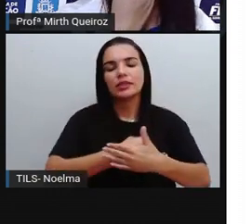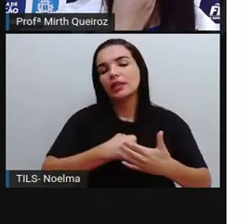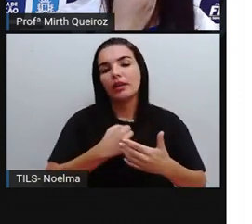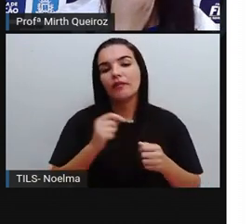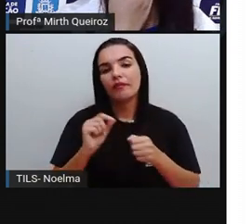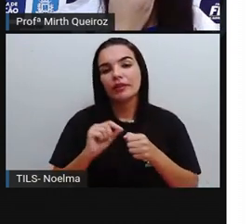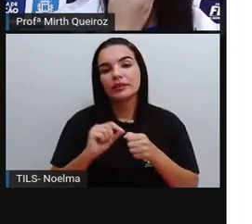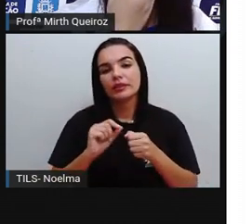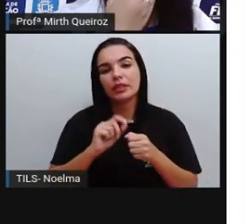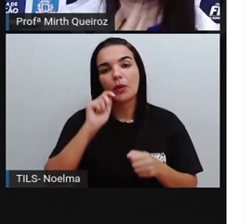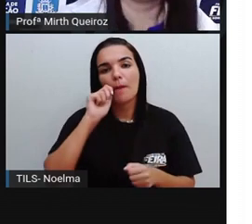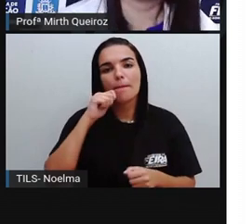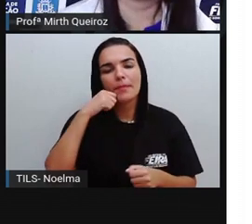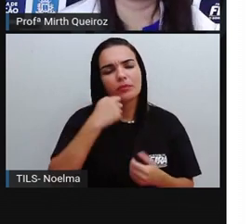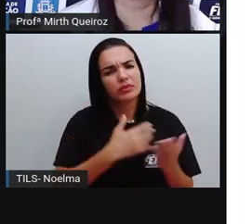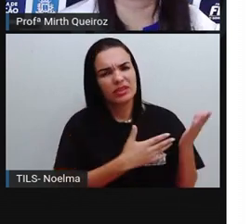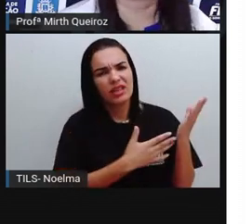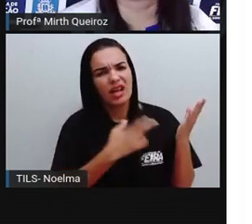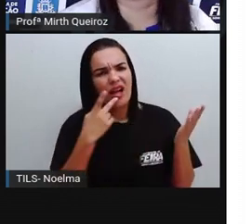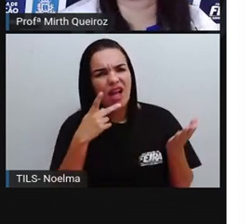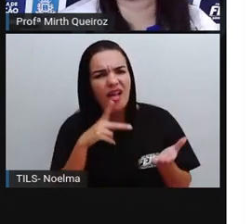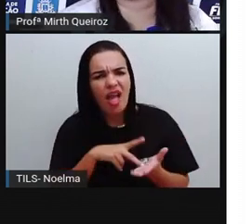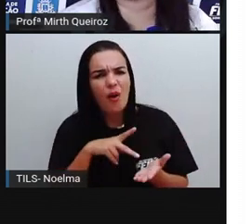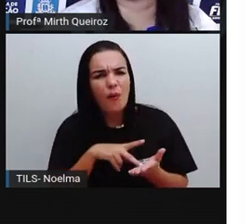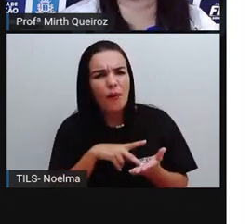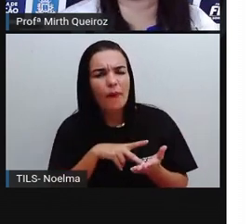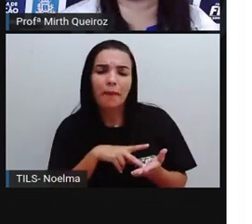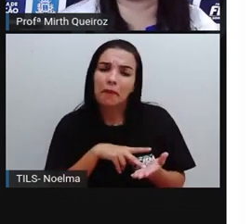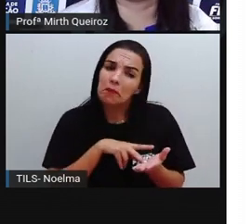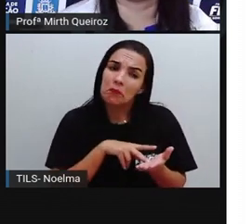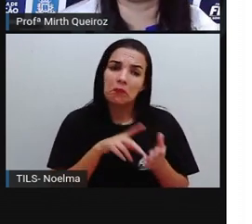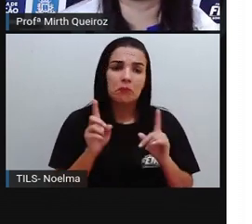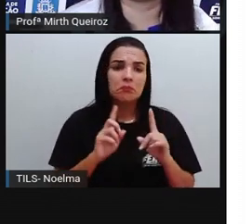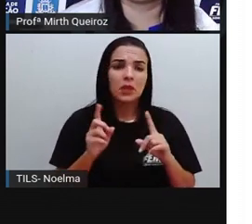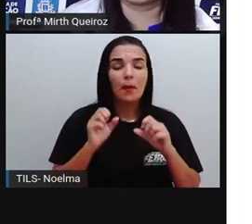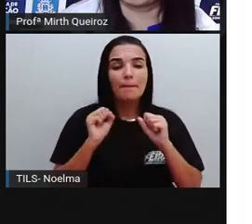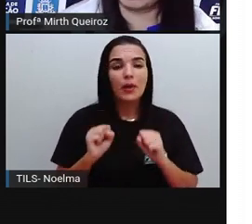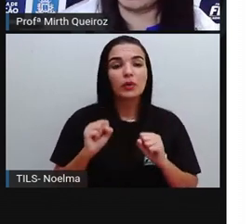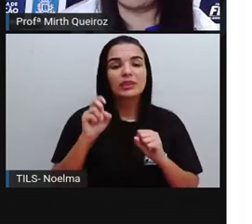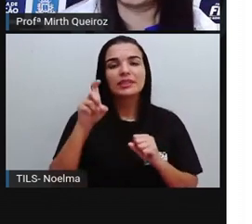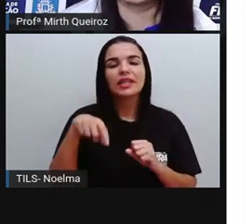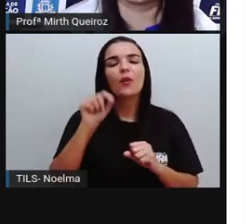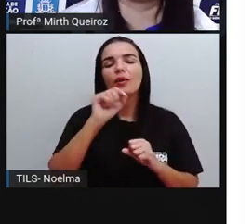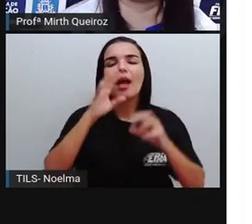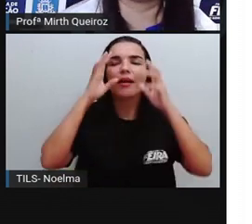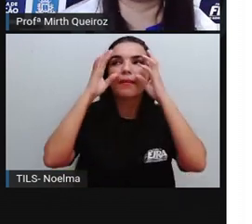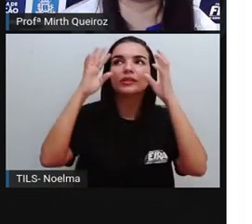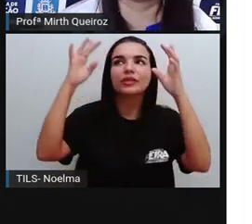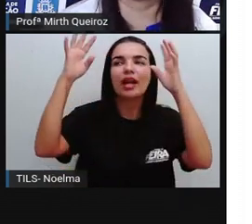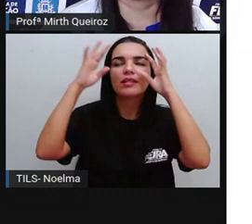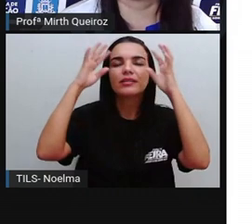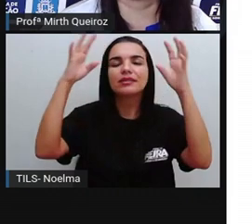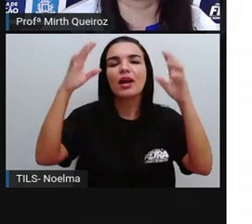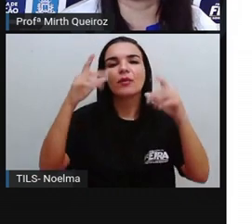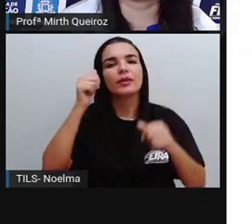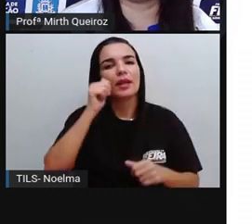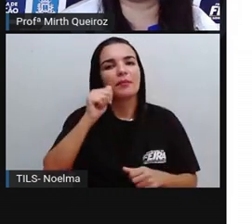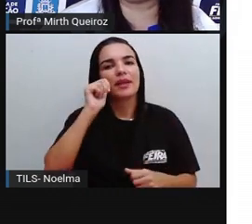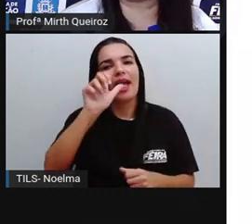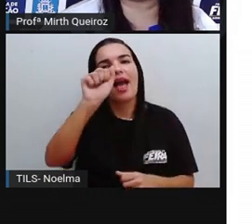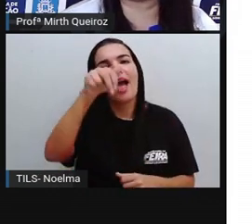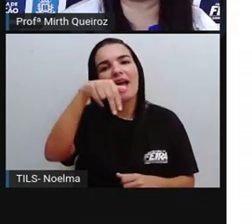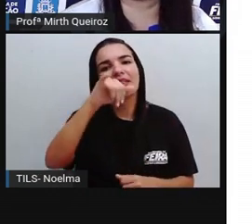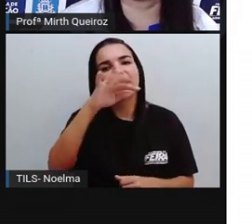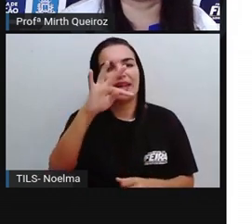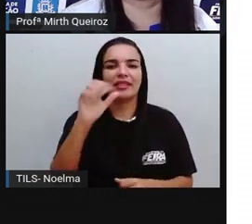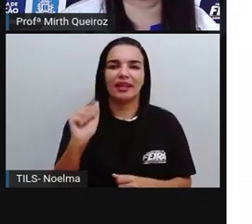real? Não, isso pode ter sido produzido com base na imaginação aí de Anitta